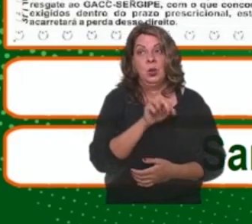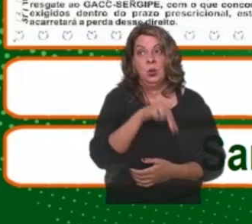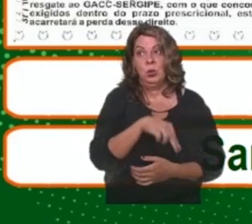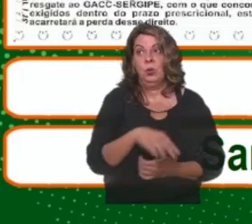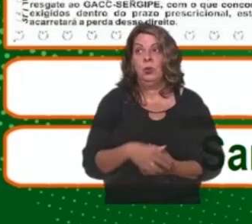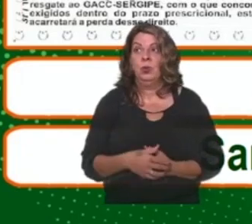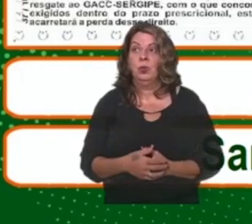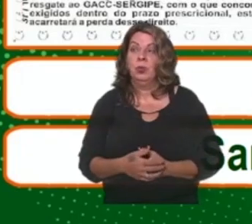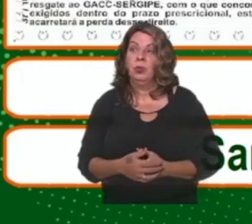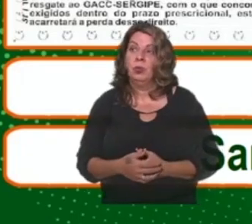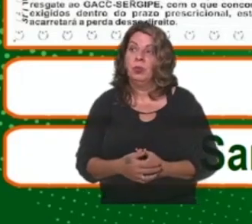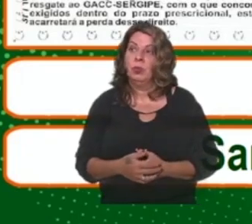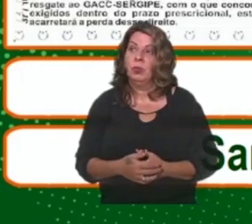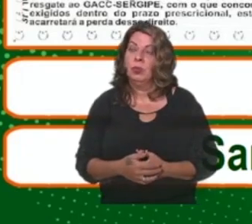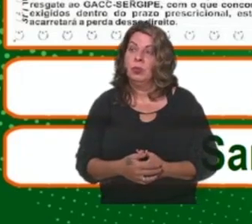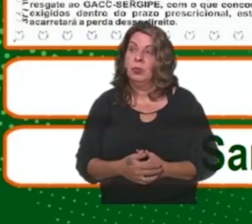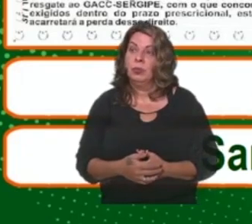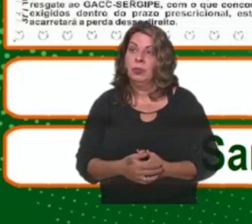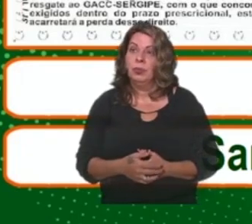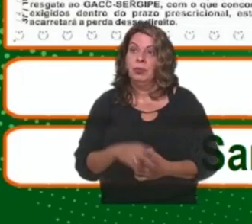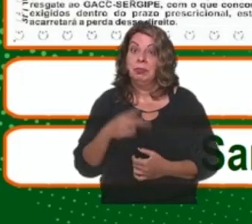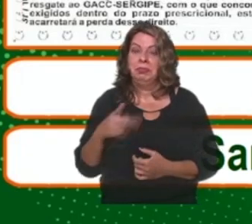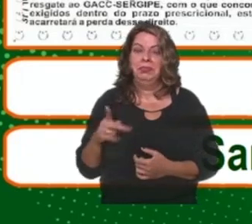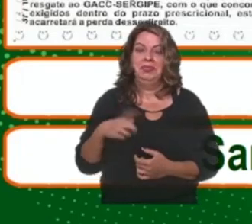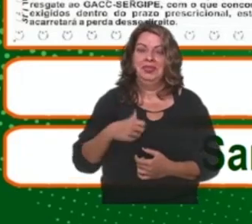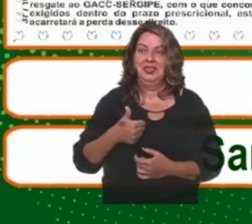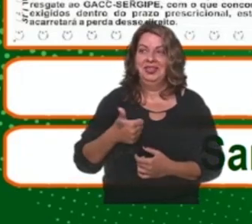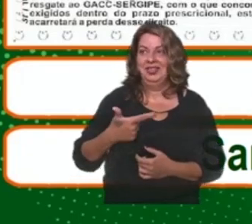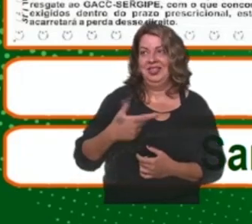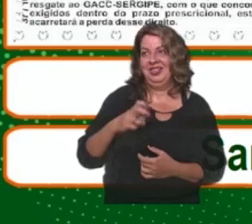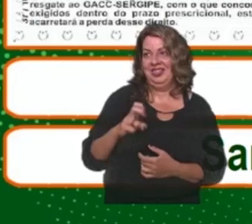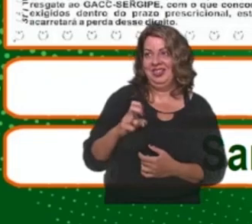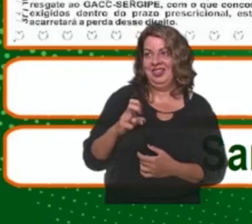só, gente. Vamos aqui também o título